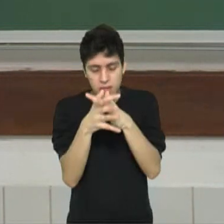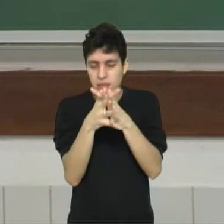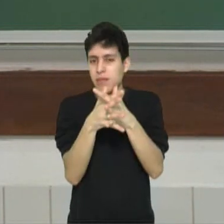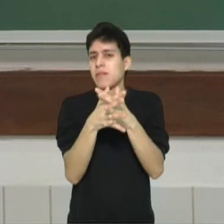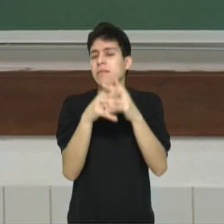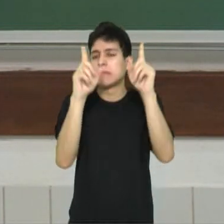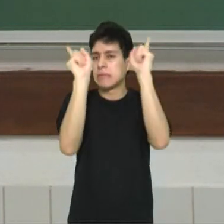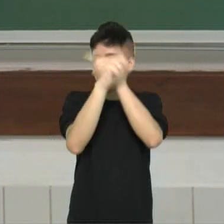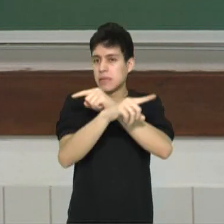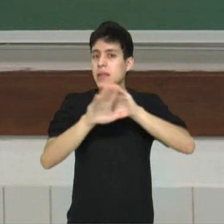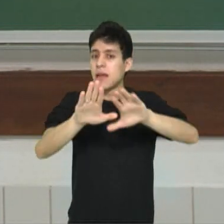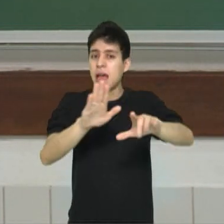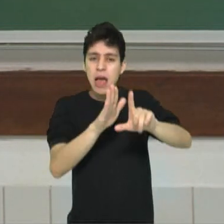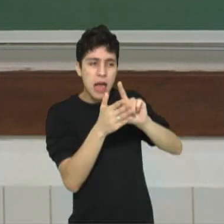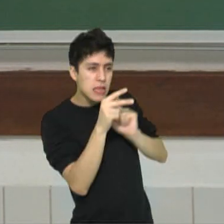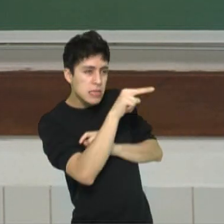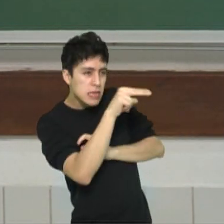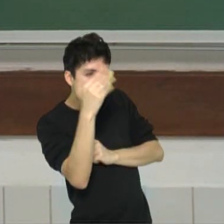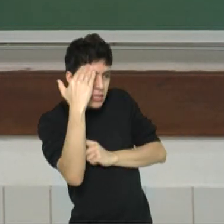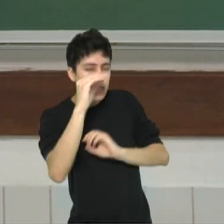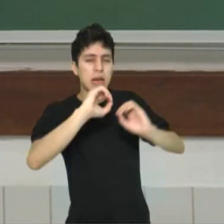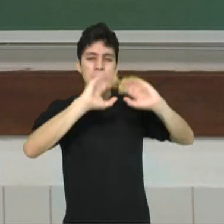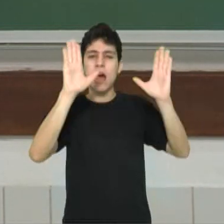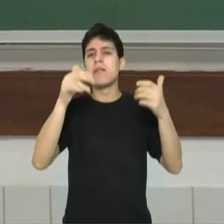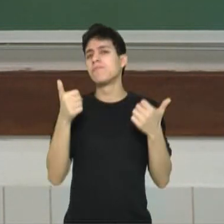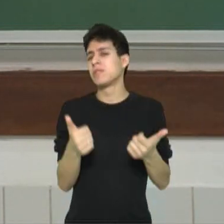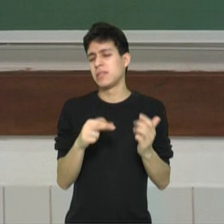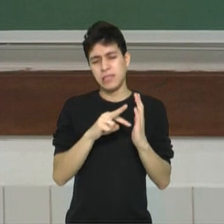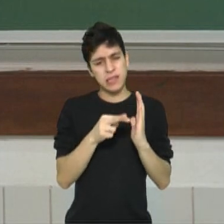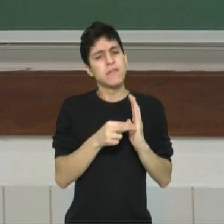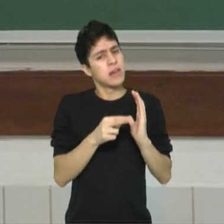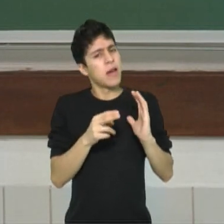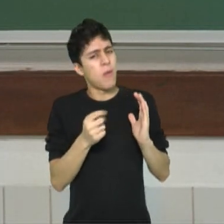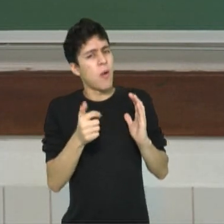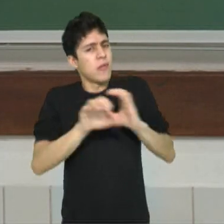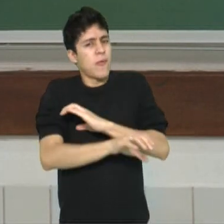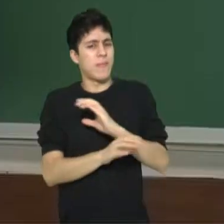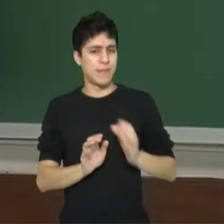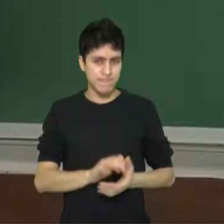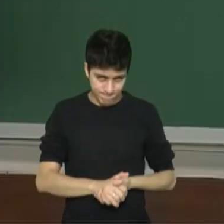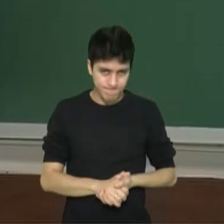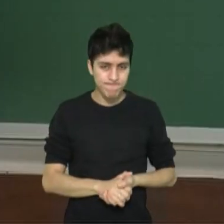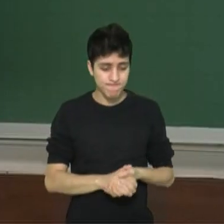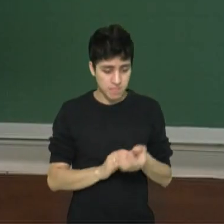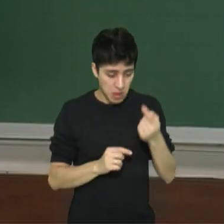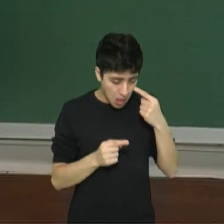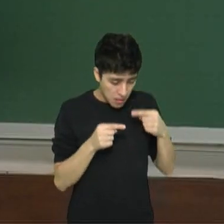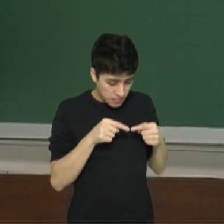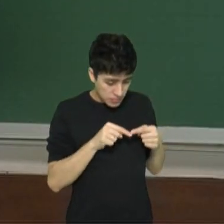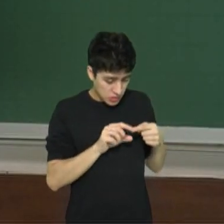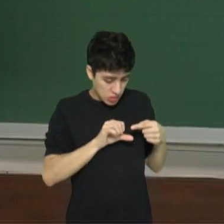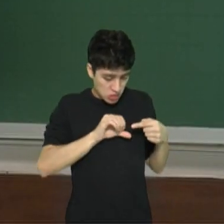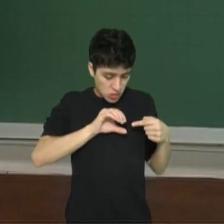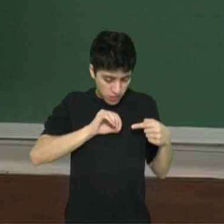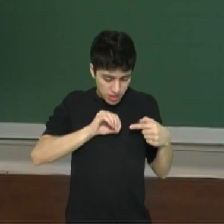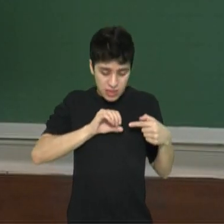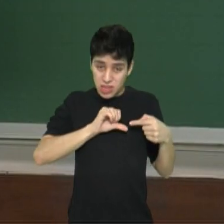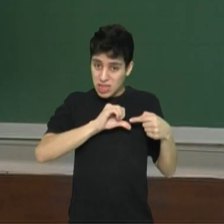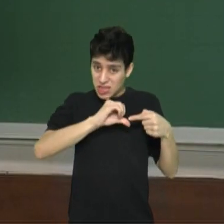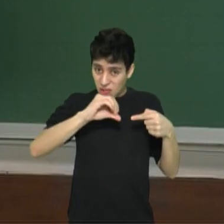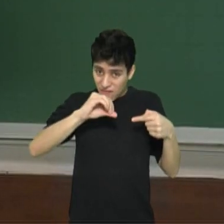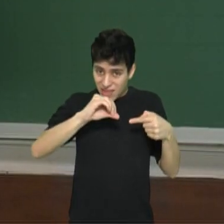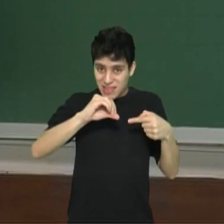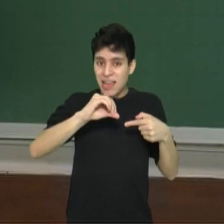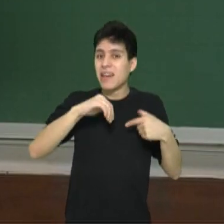você interpretar, já é meio caminho andado. Então, olha só, ele saiu do quilômetro 90. Portanto, a